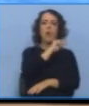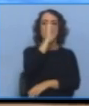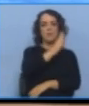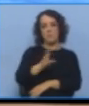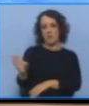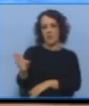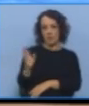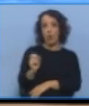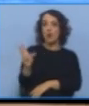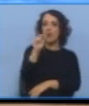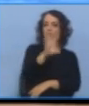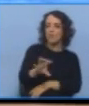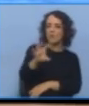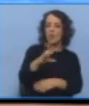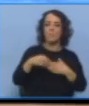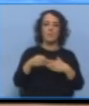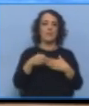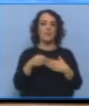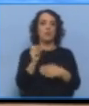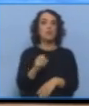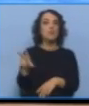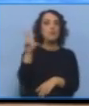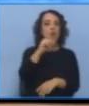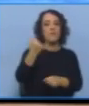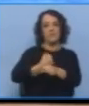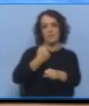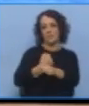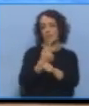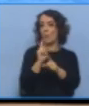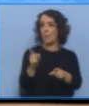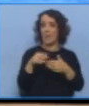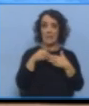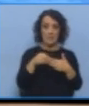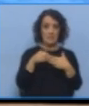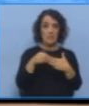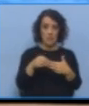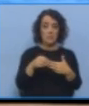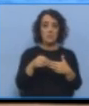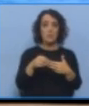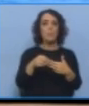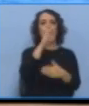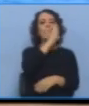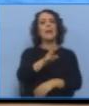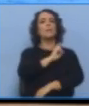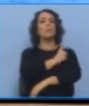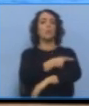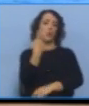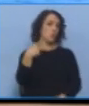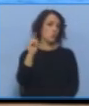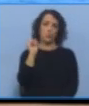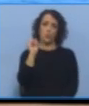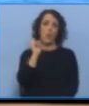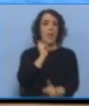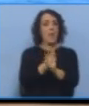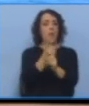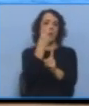novas formas de liderar, novas formas de servir, porque a liderança não é um exercício de poder, é um exercício de um